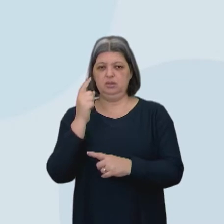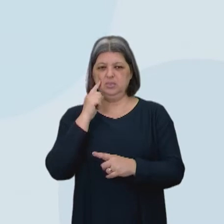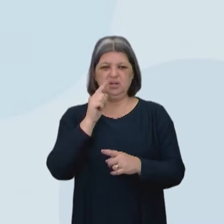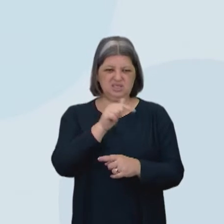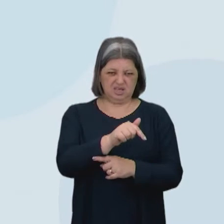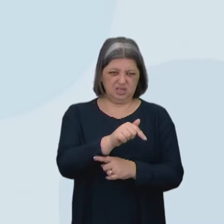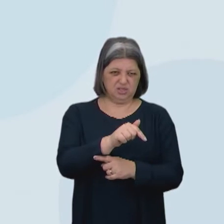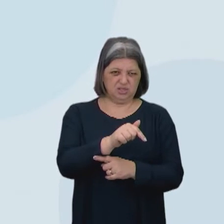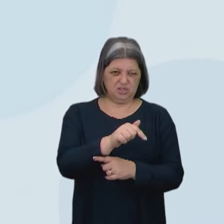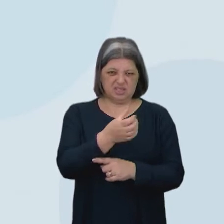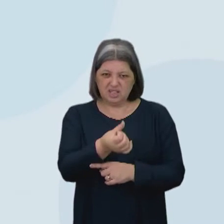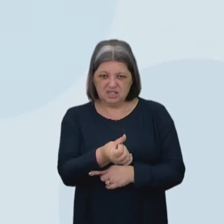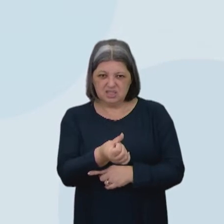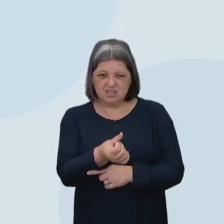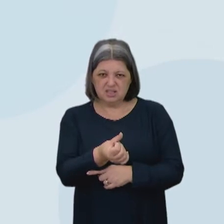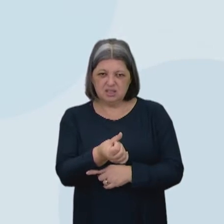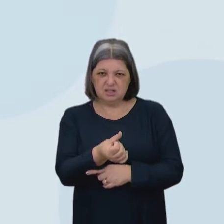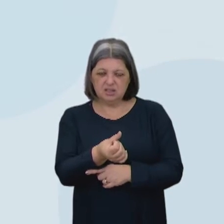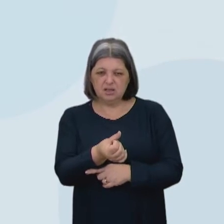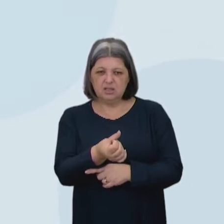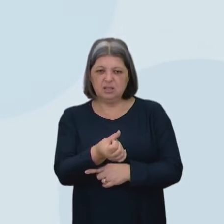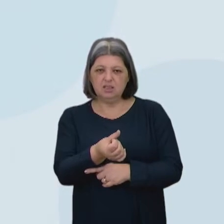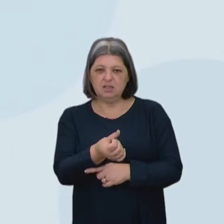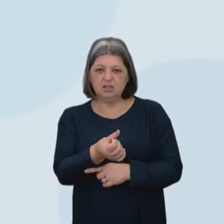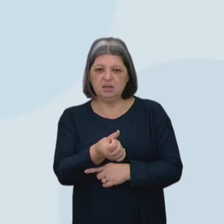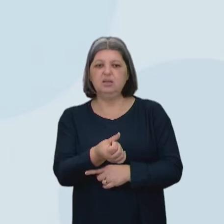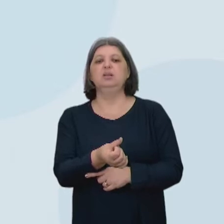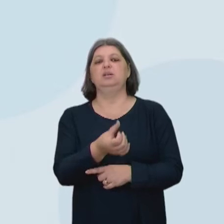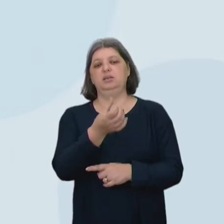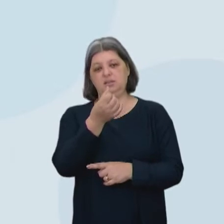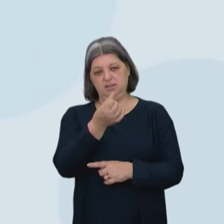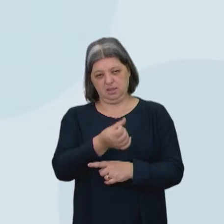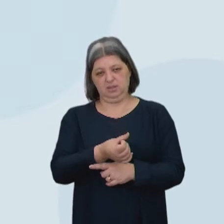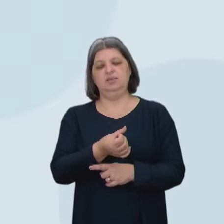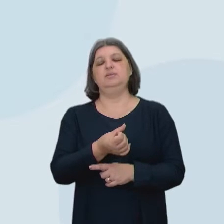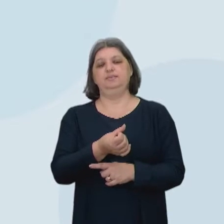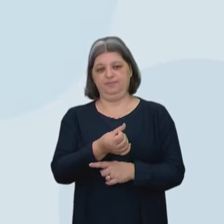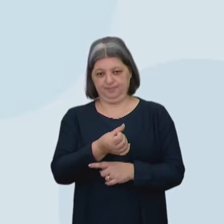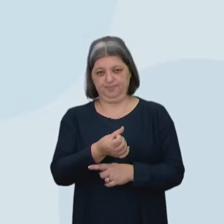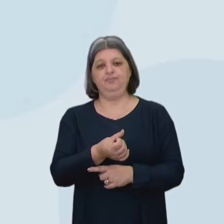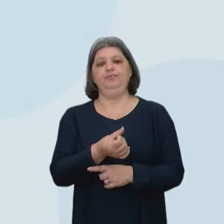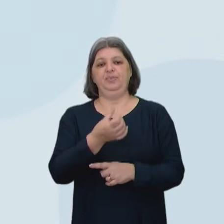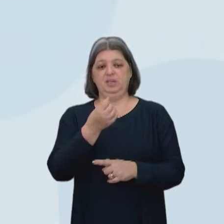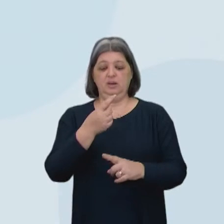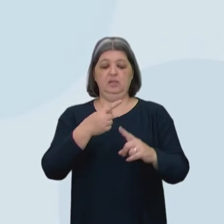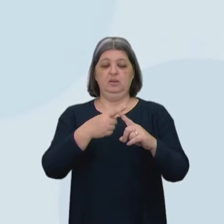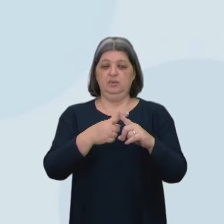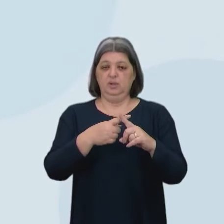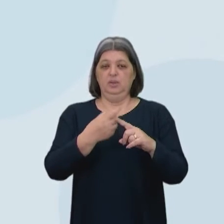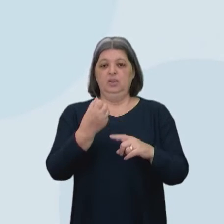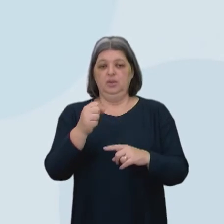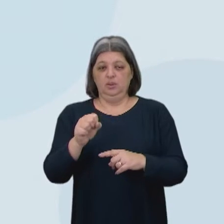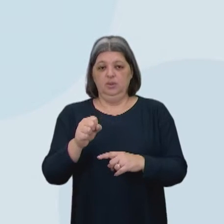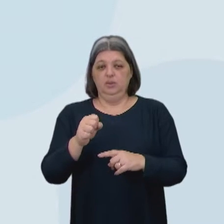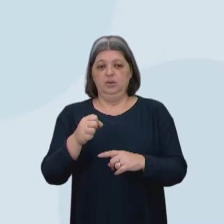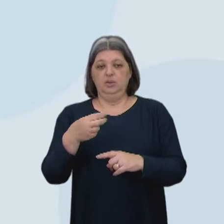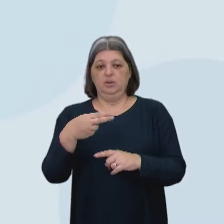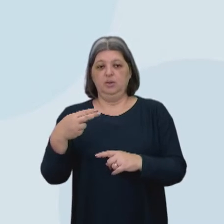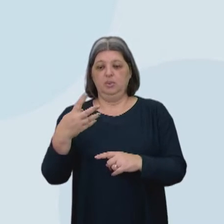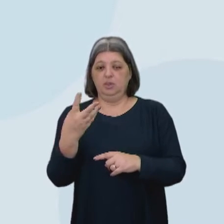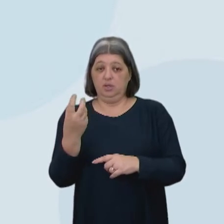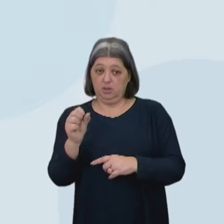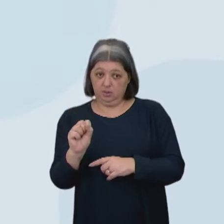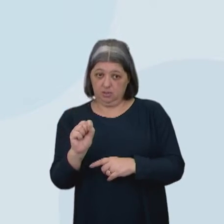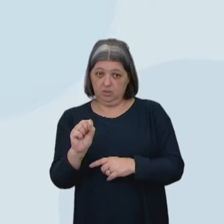7? 6? 1, 2, 3, 4, 5, 6, 6. 6 vezes 8, 48. Para chegar no